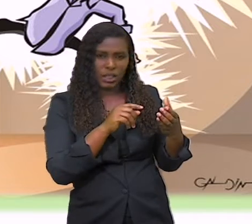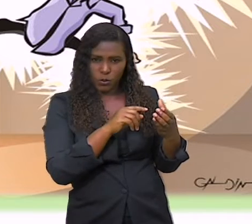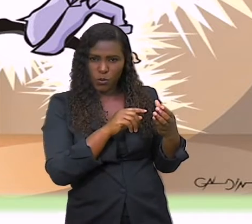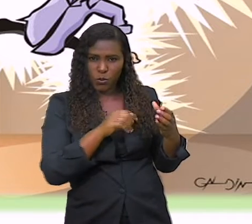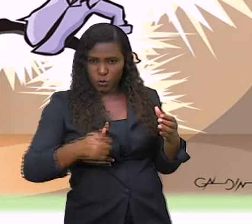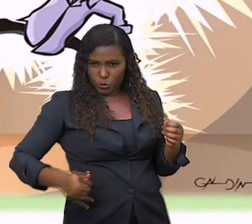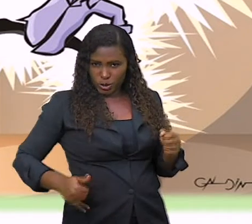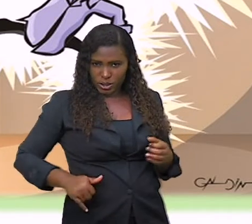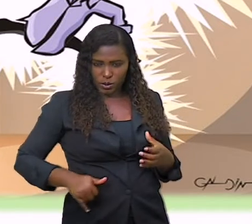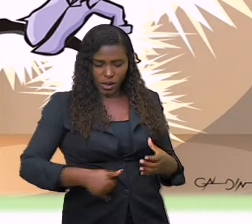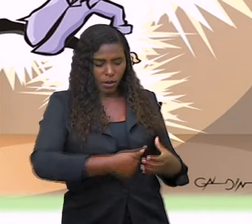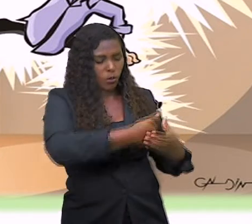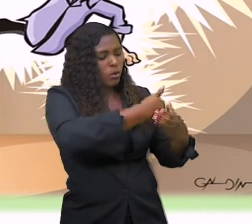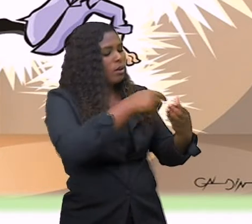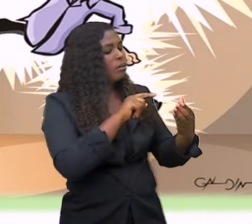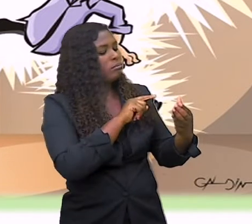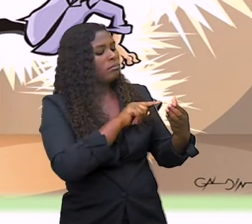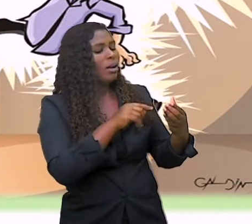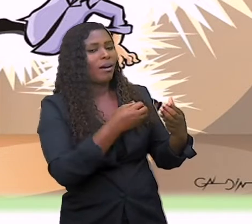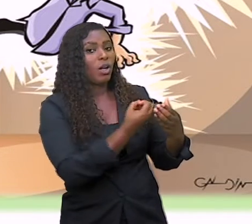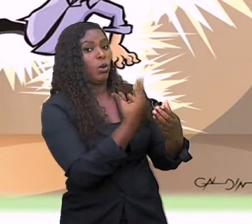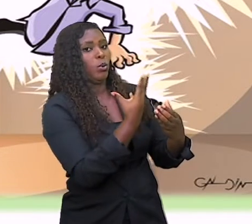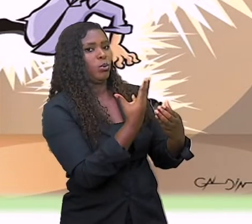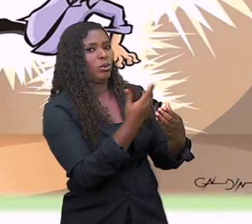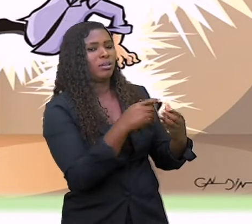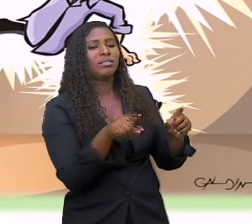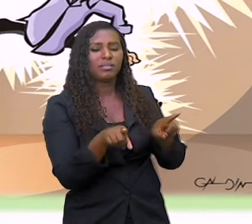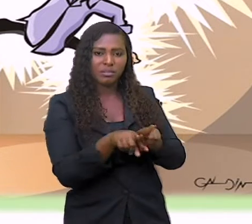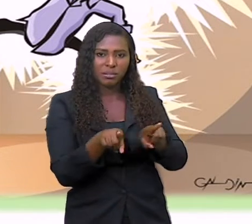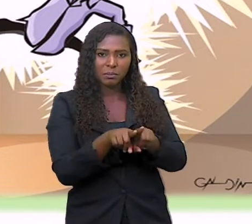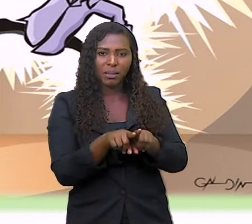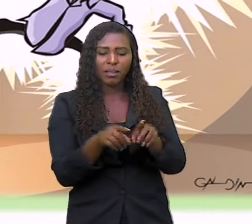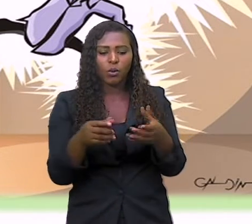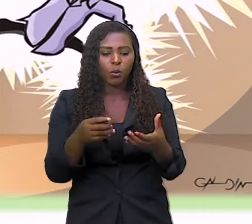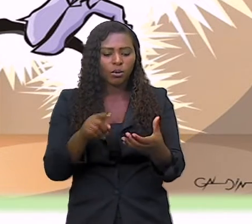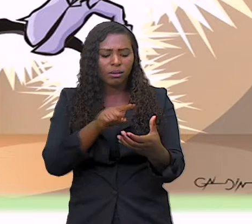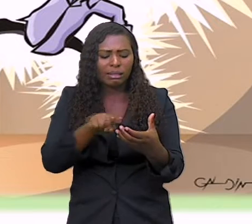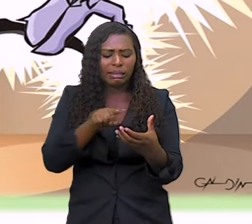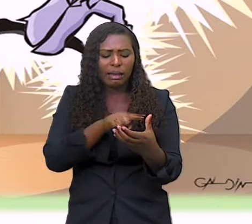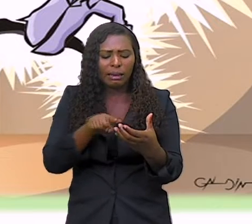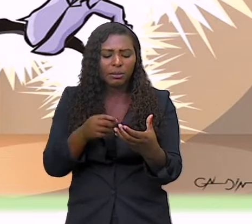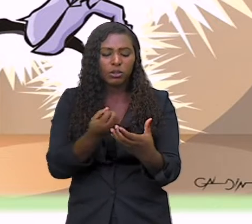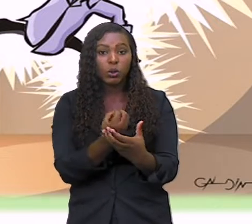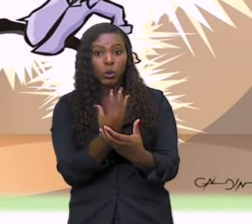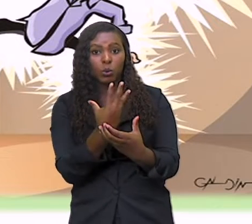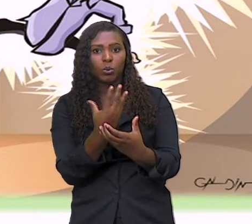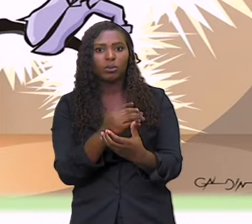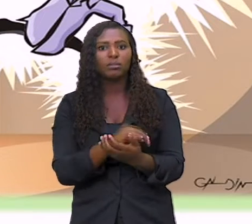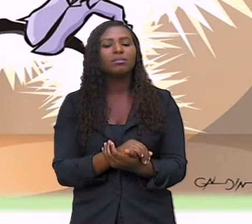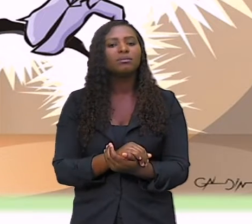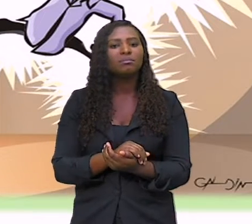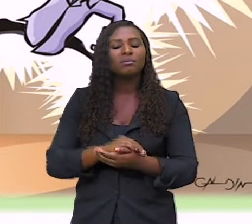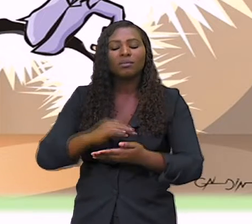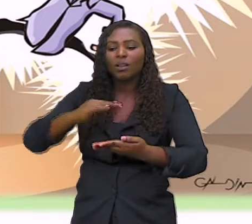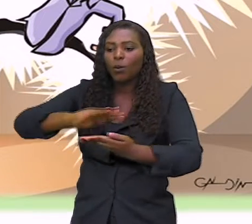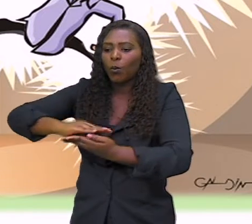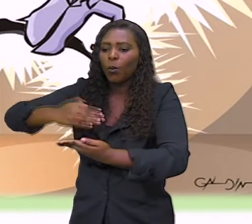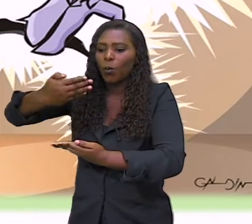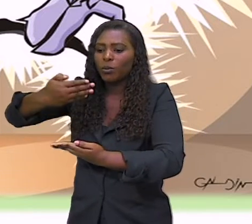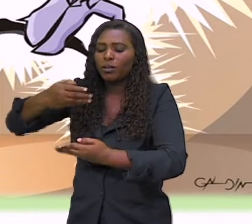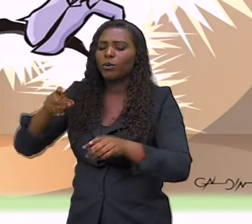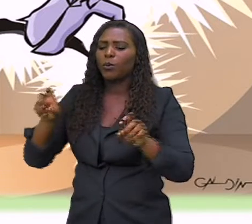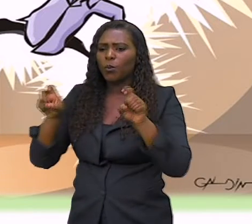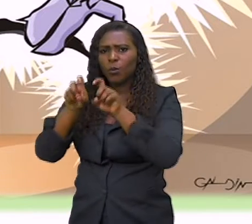o monitor do seu computador. Viu só como é interessante a gente saber aonde existe